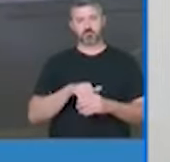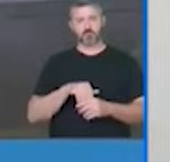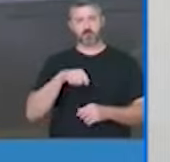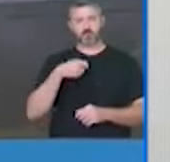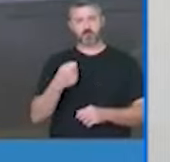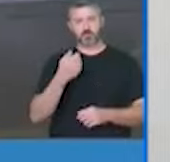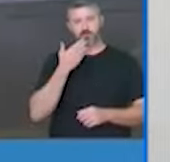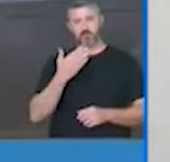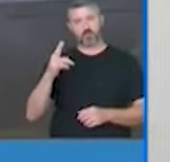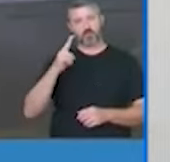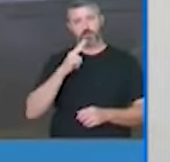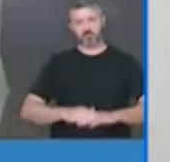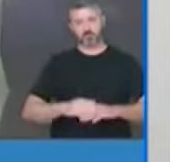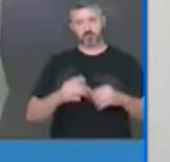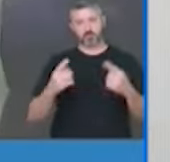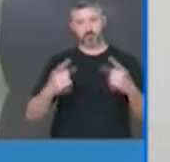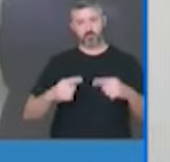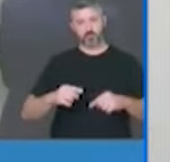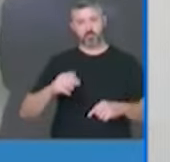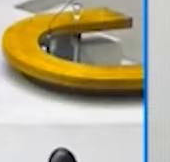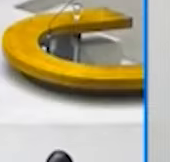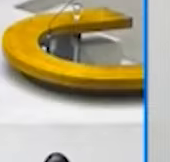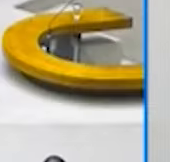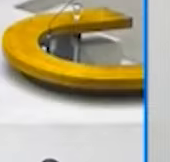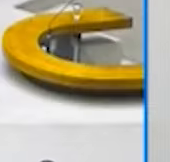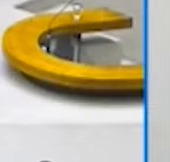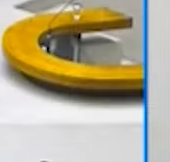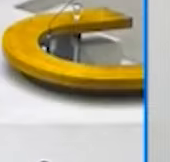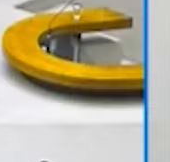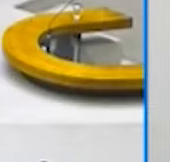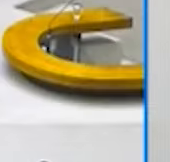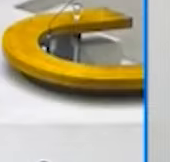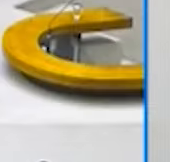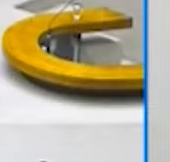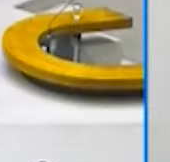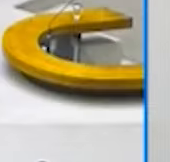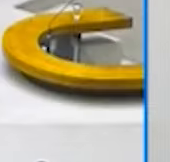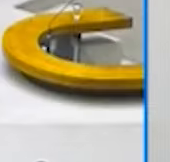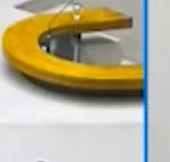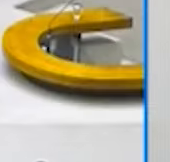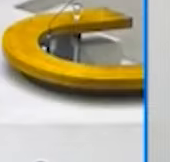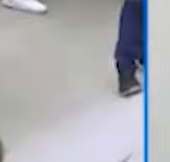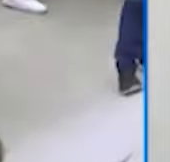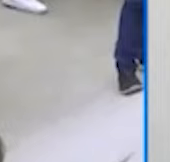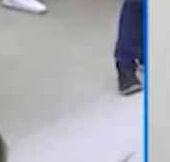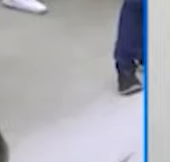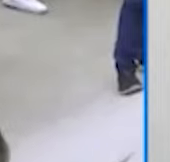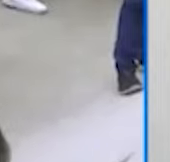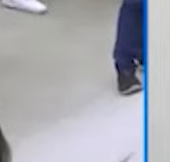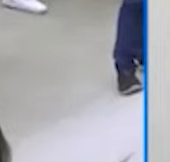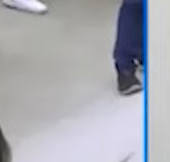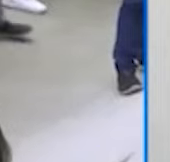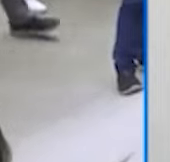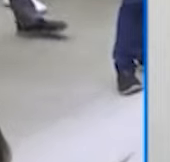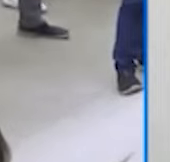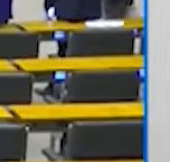para meninas de até 14 anos. Dessas 24 mil meninas, 20 mil eram meninas negras. Então, pensa